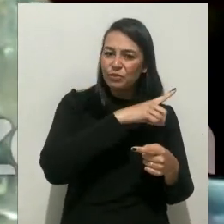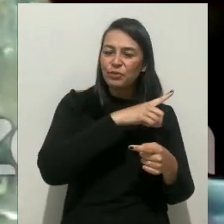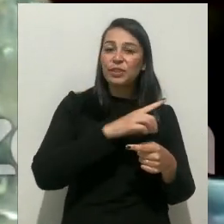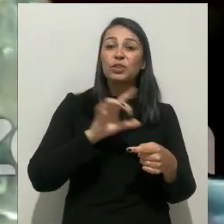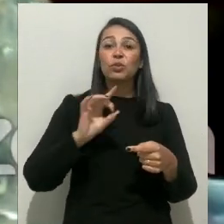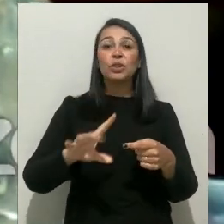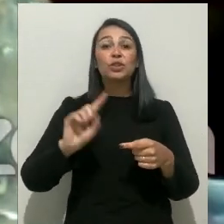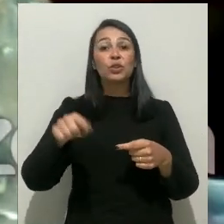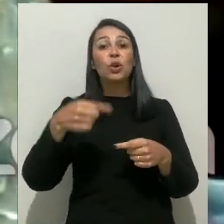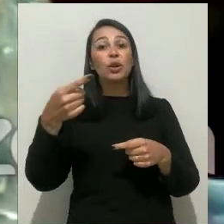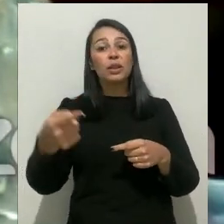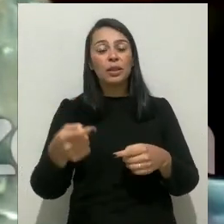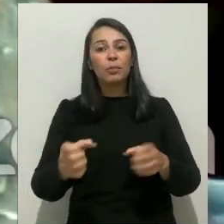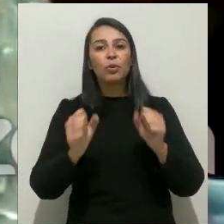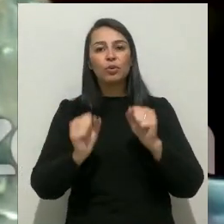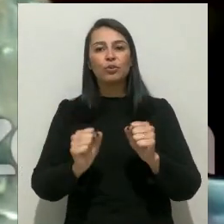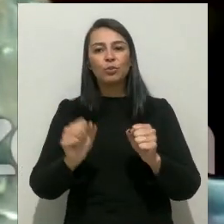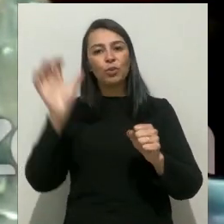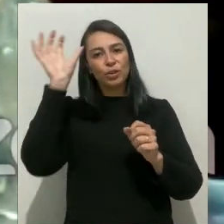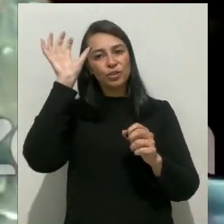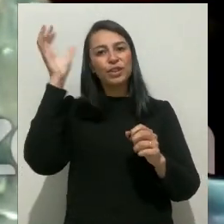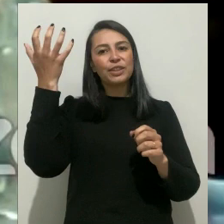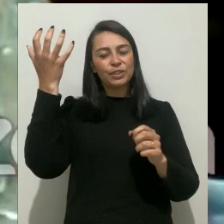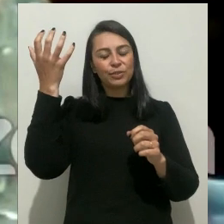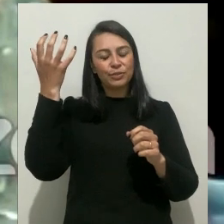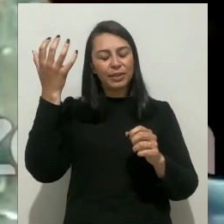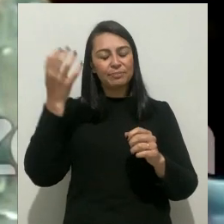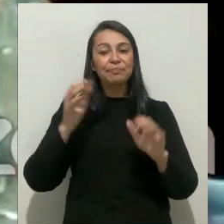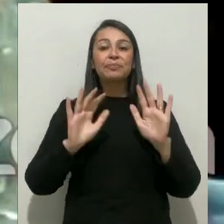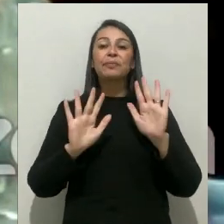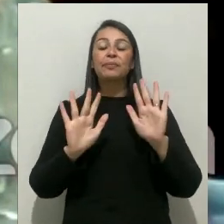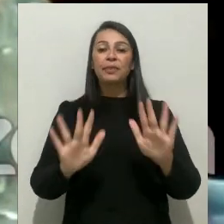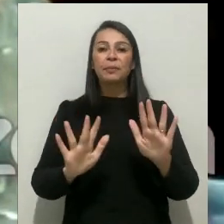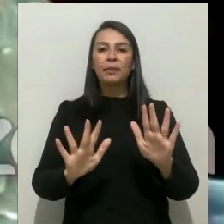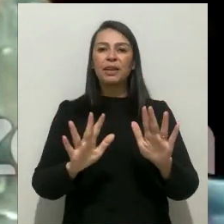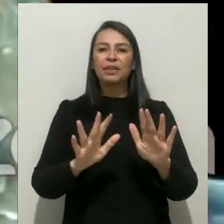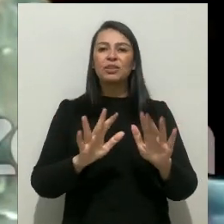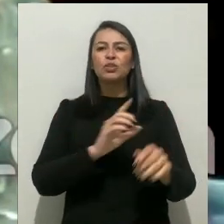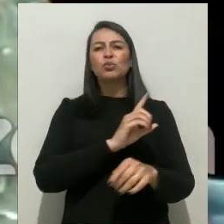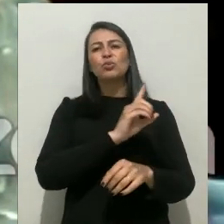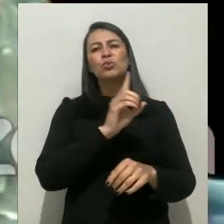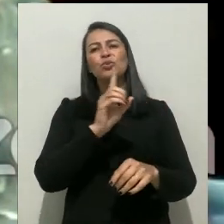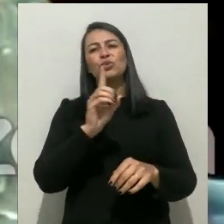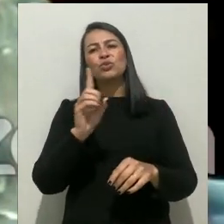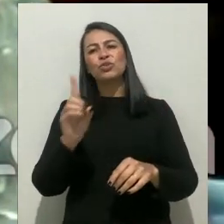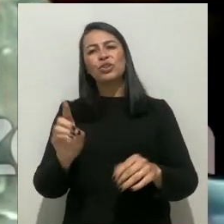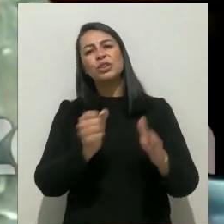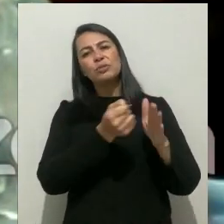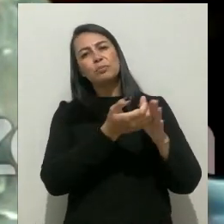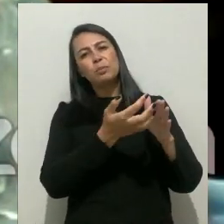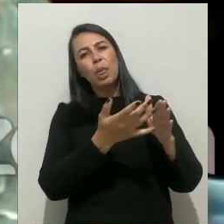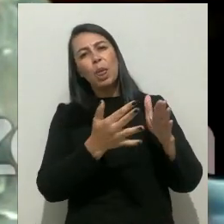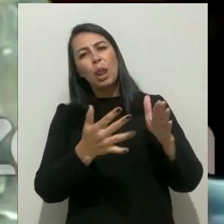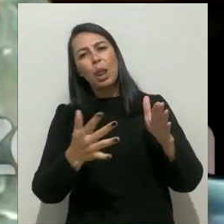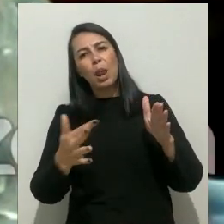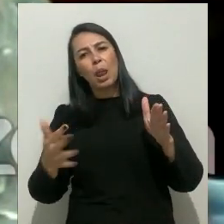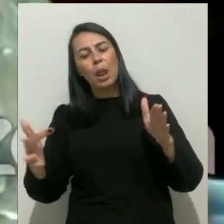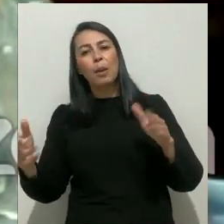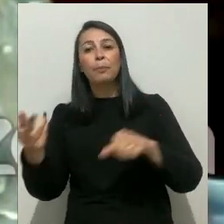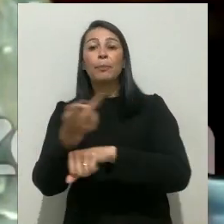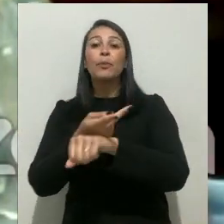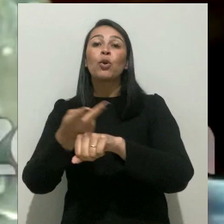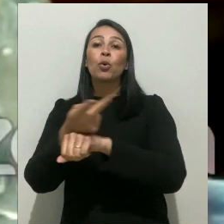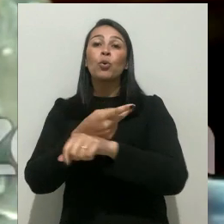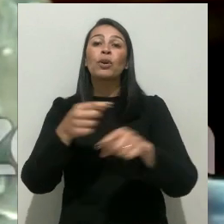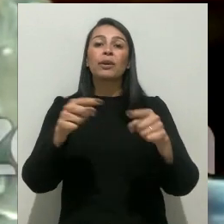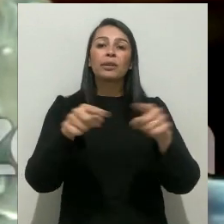que só posteriormente puderam ser superadas. Com efeito, longos dias foram passados em buscas e ofertas de